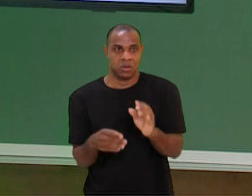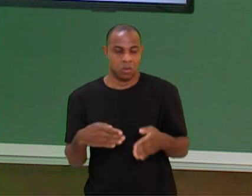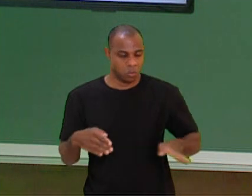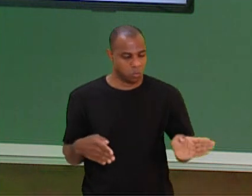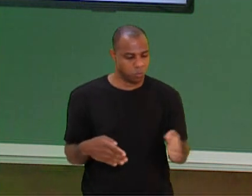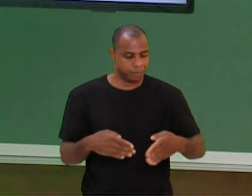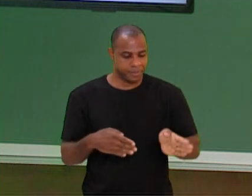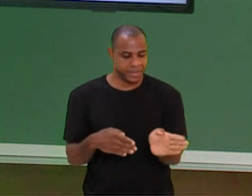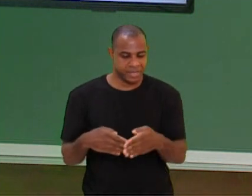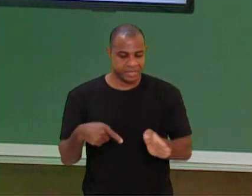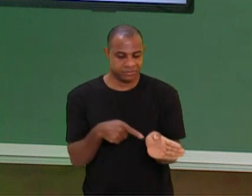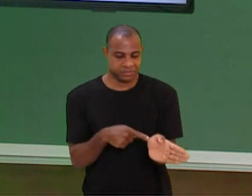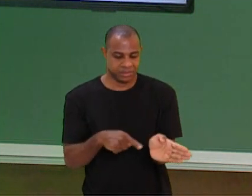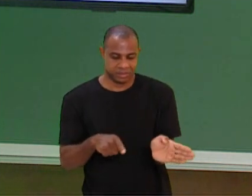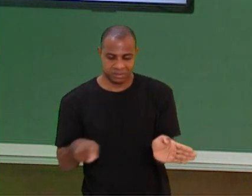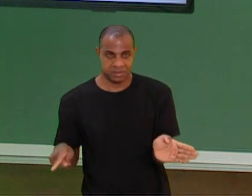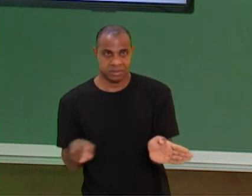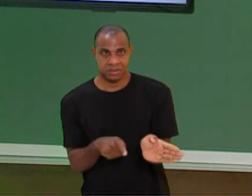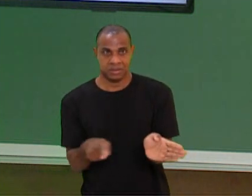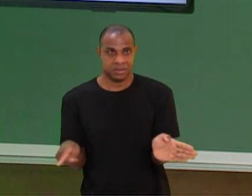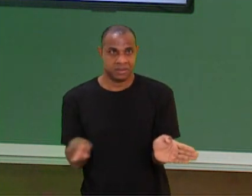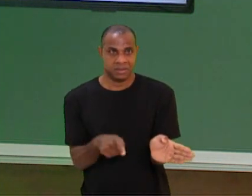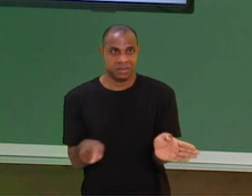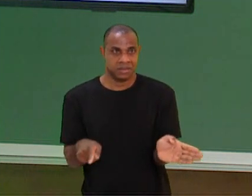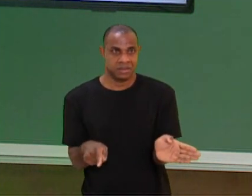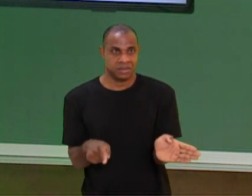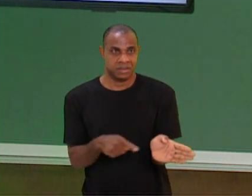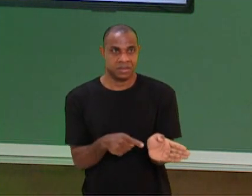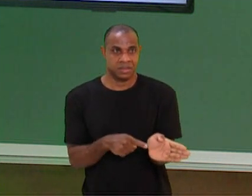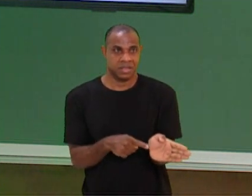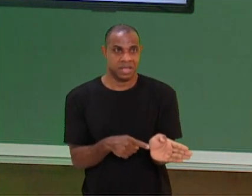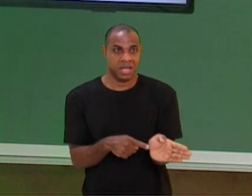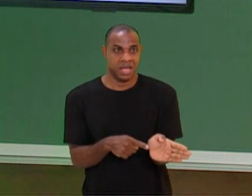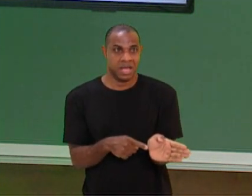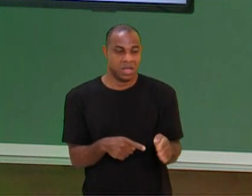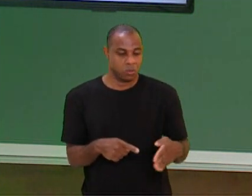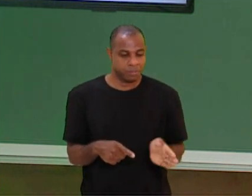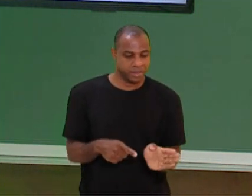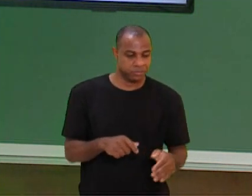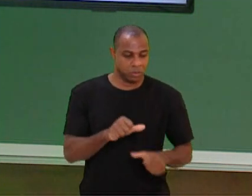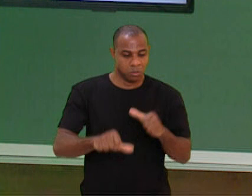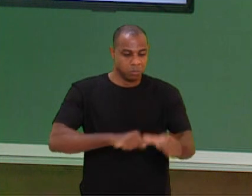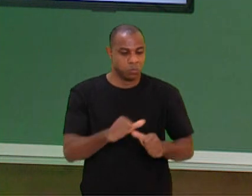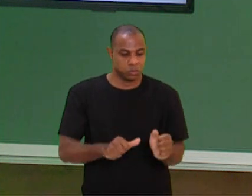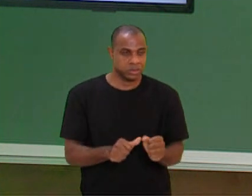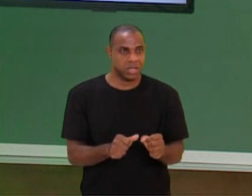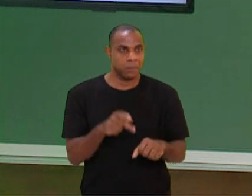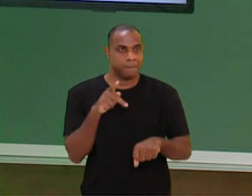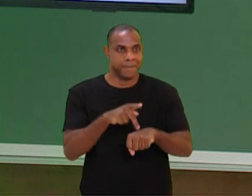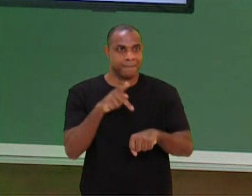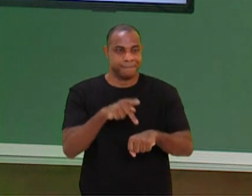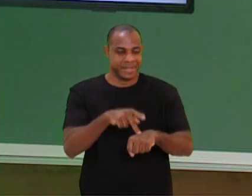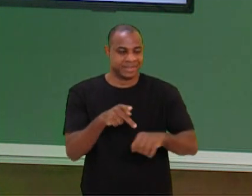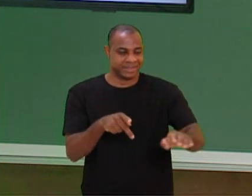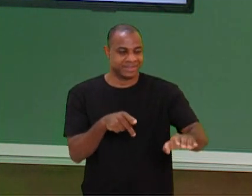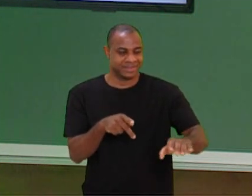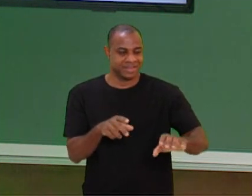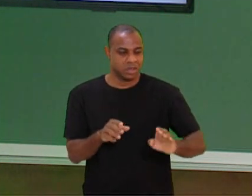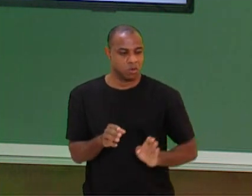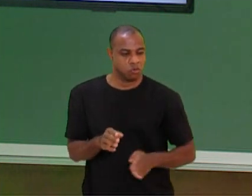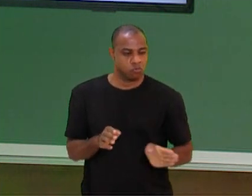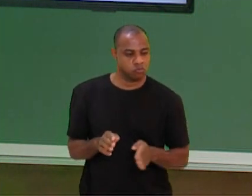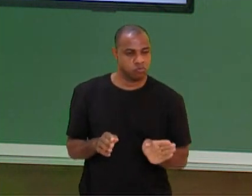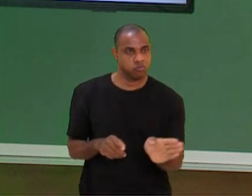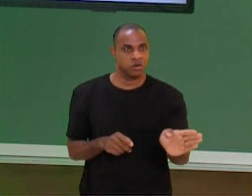A. E, de repente, o peixe vem aqui e muda, certo, para uma gruta que está na posição B. Mas se percebe que existe um alinhamento